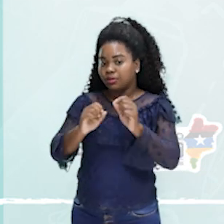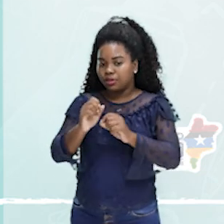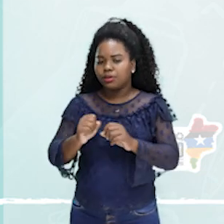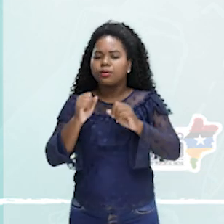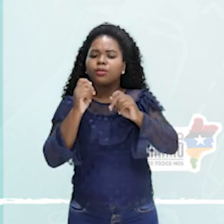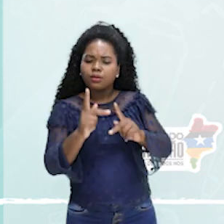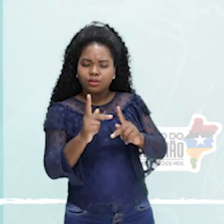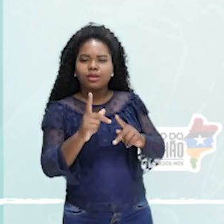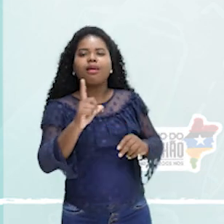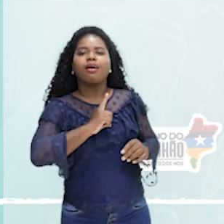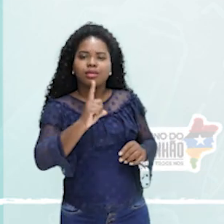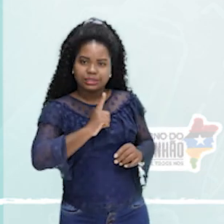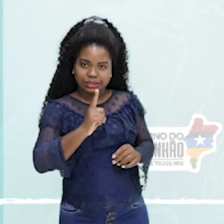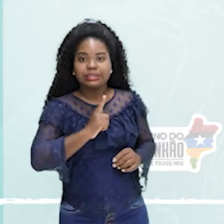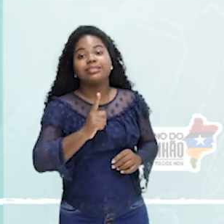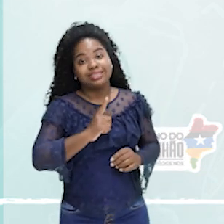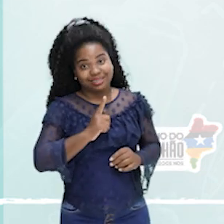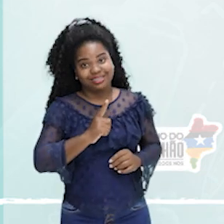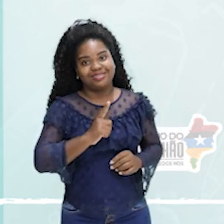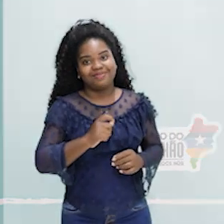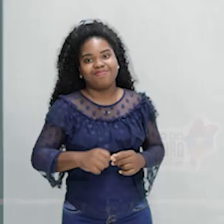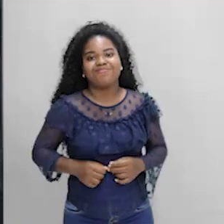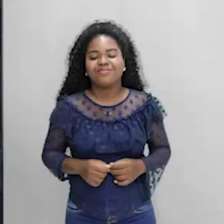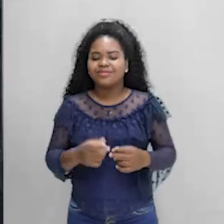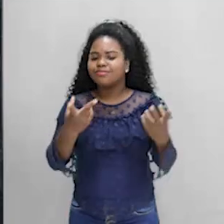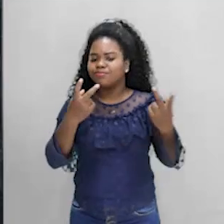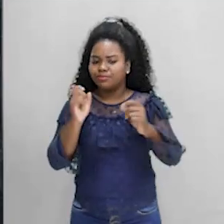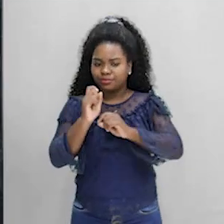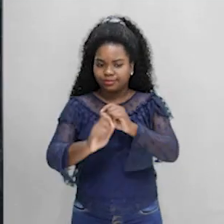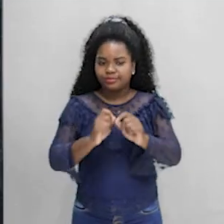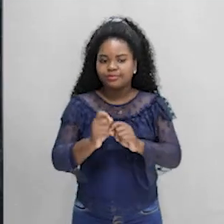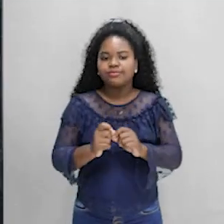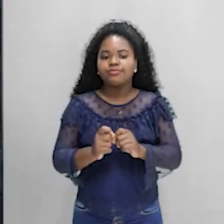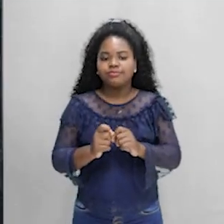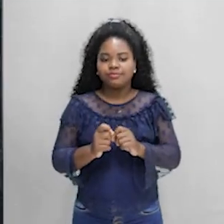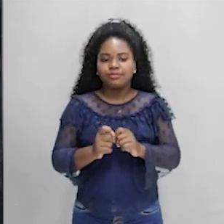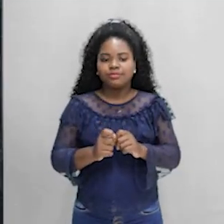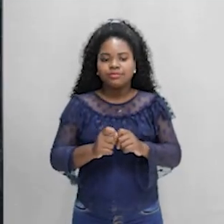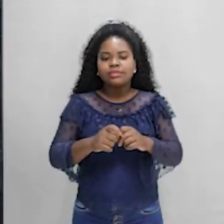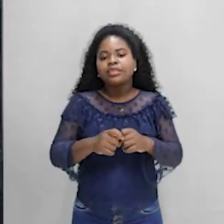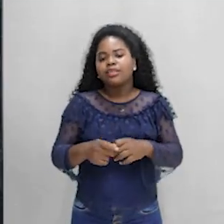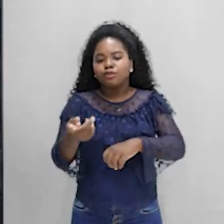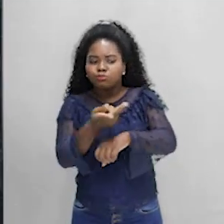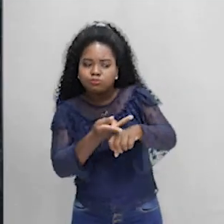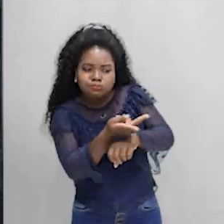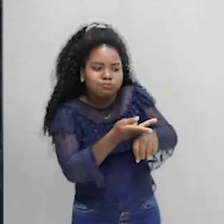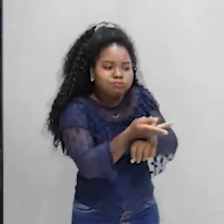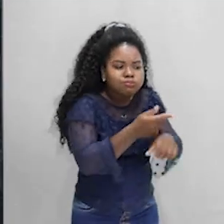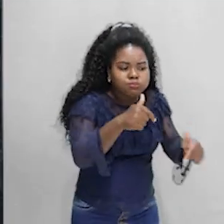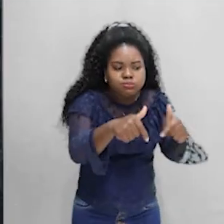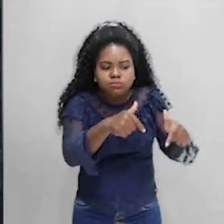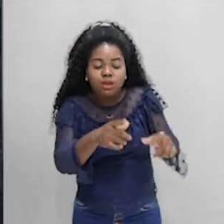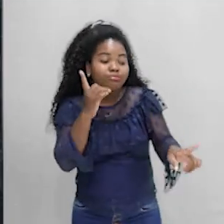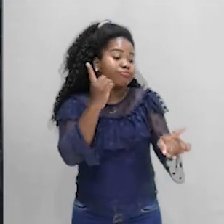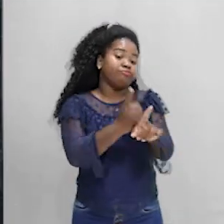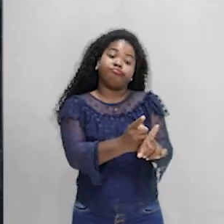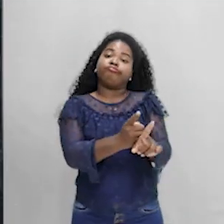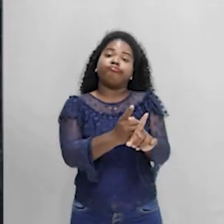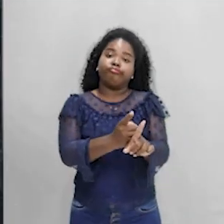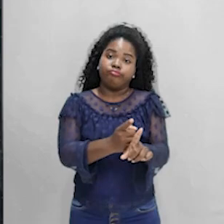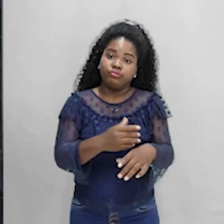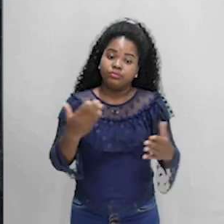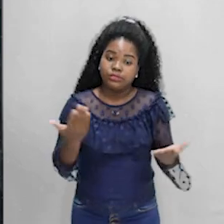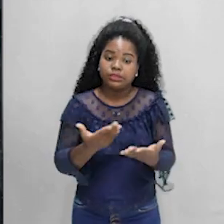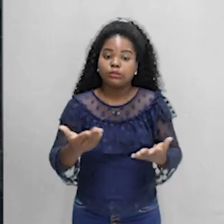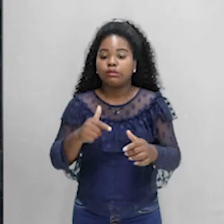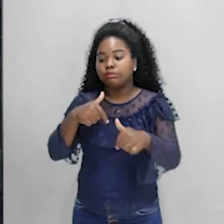ok, há vagas. Então, dá para perceber que ele insistiu muito em procurar um emprego, não encontrou e decidiu